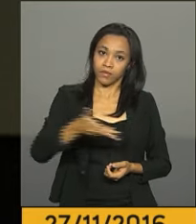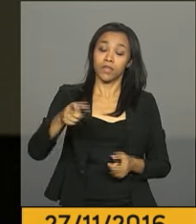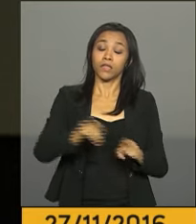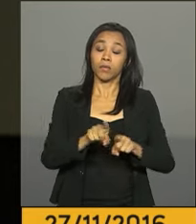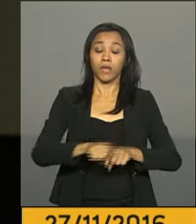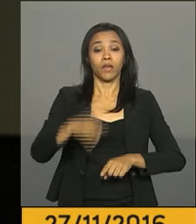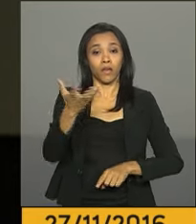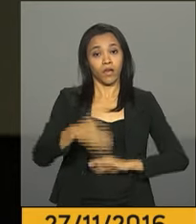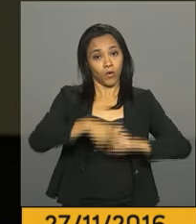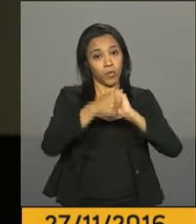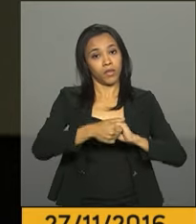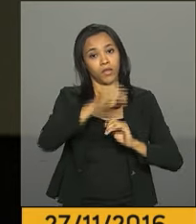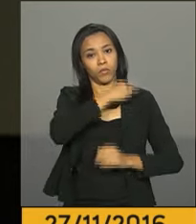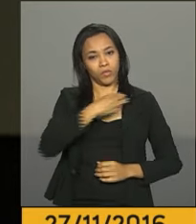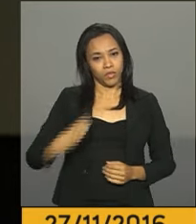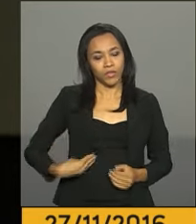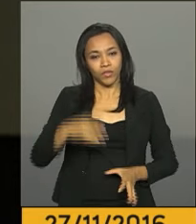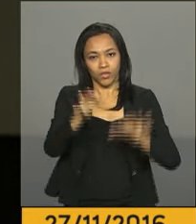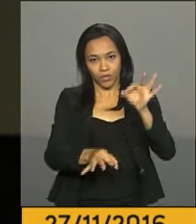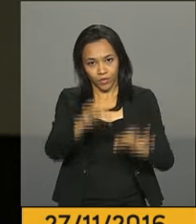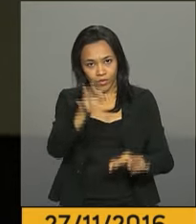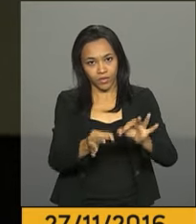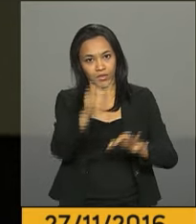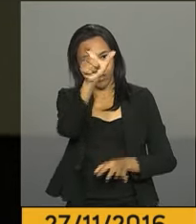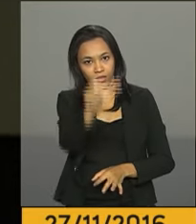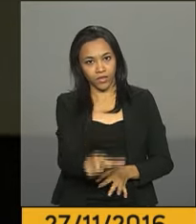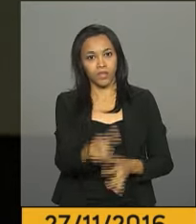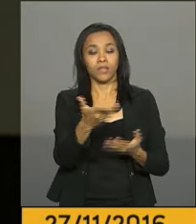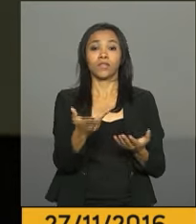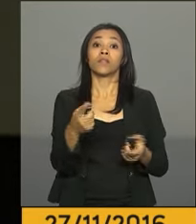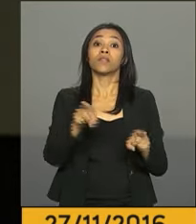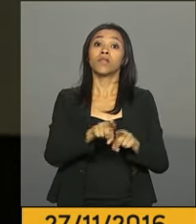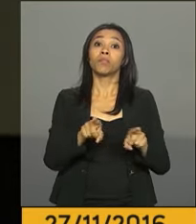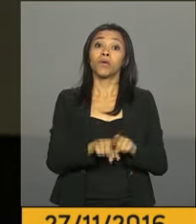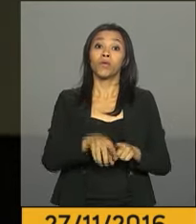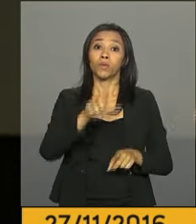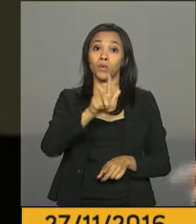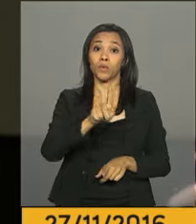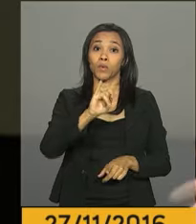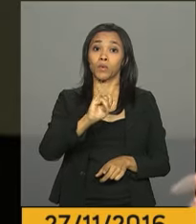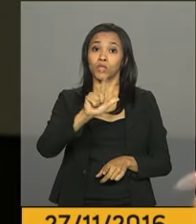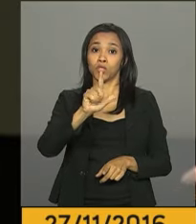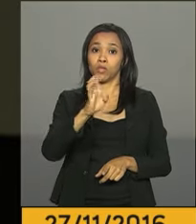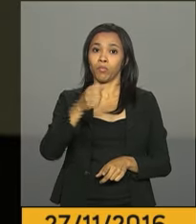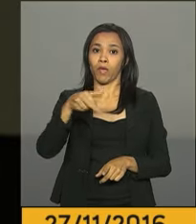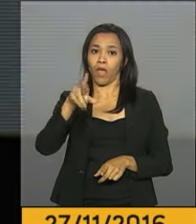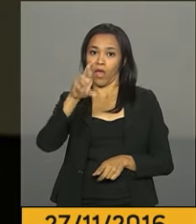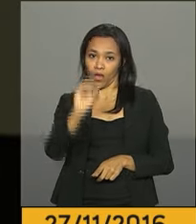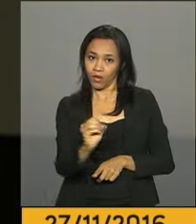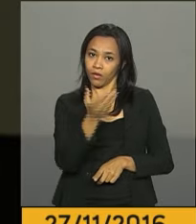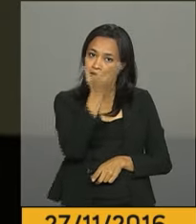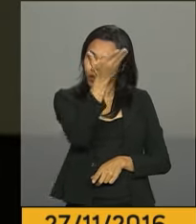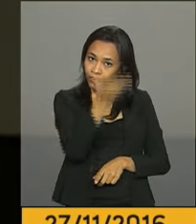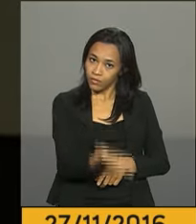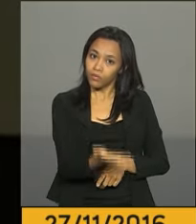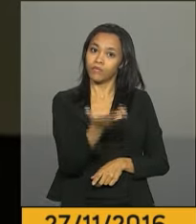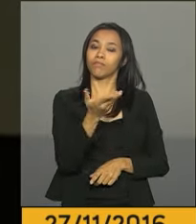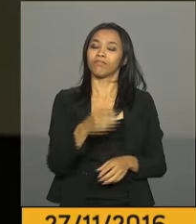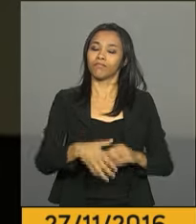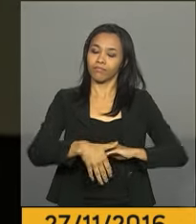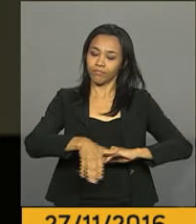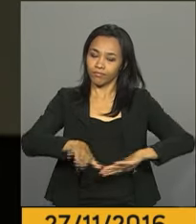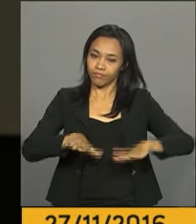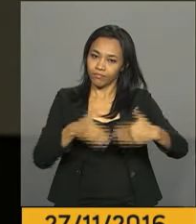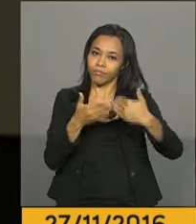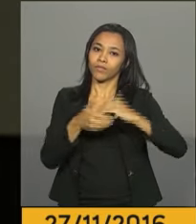o ministro da Justiça, Alexandre Moraes, o Gilberto Kassab, cujo nome de estudo, cujo sobrenome de estudo,